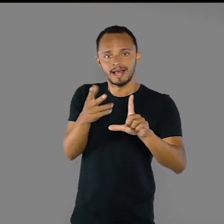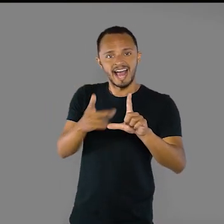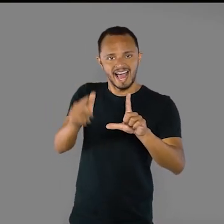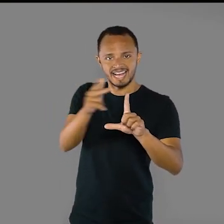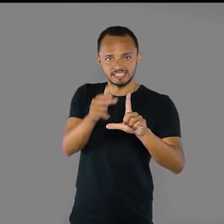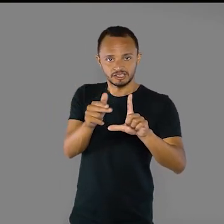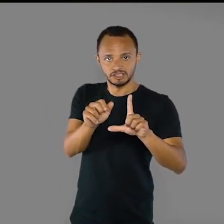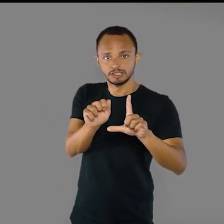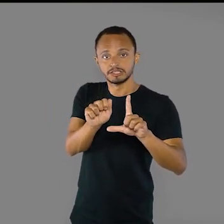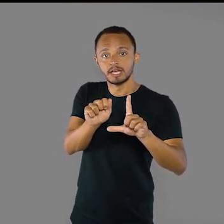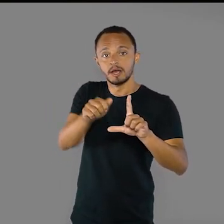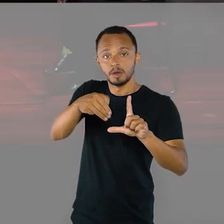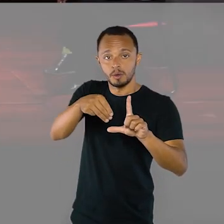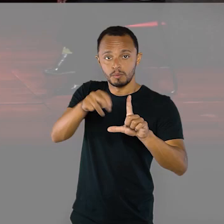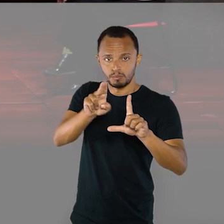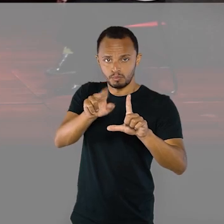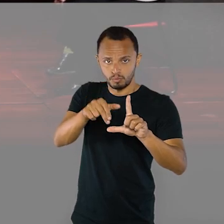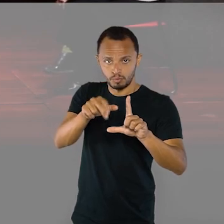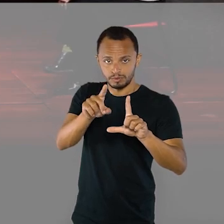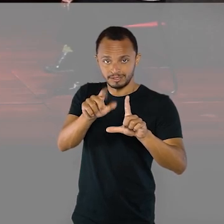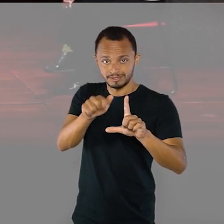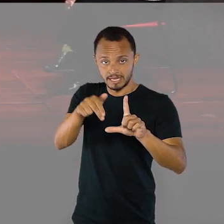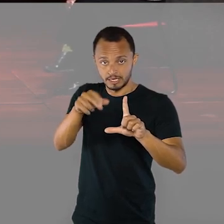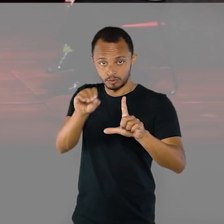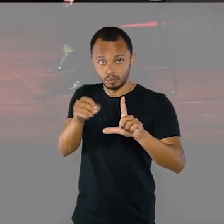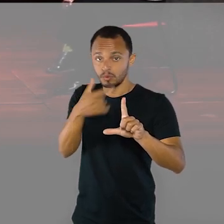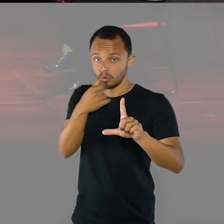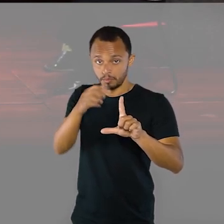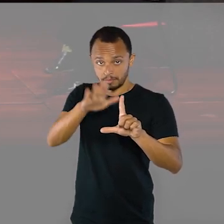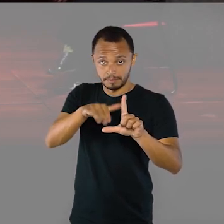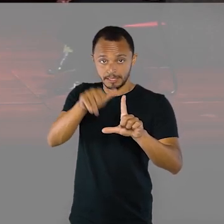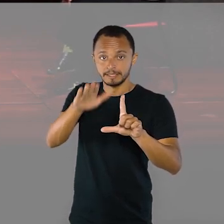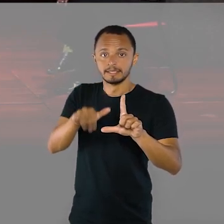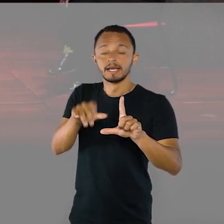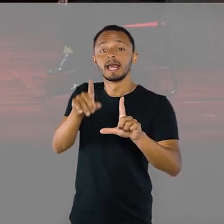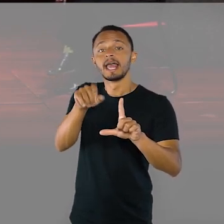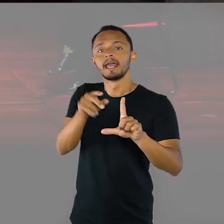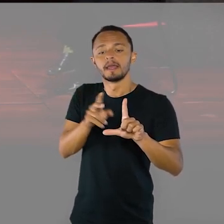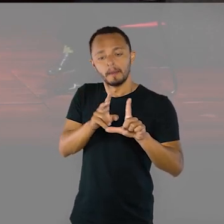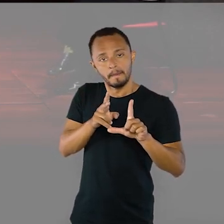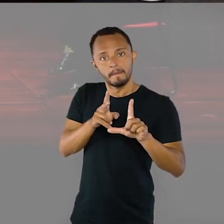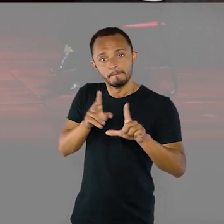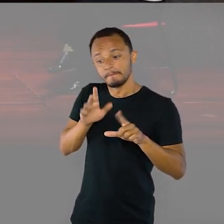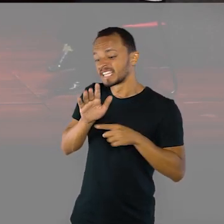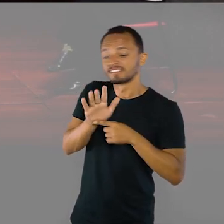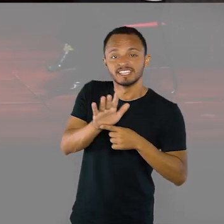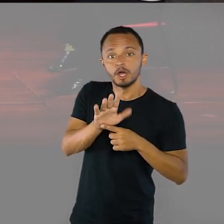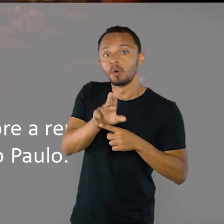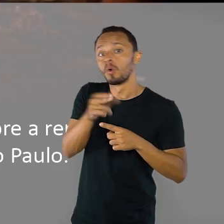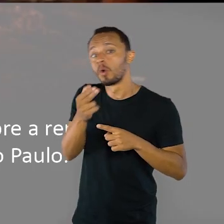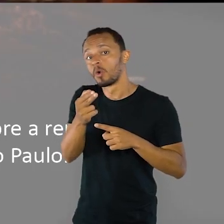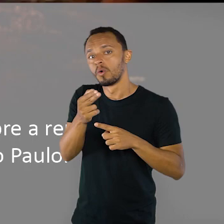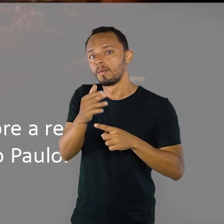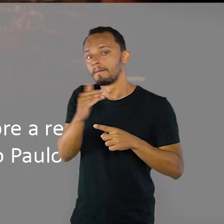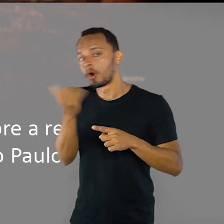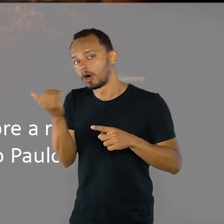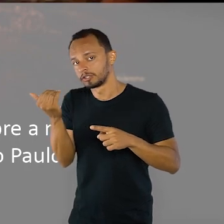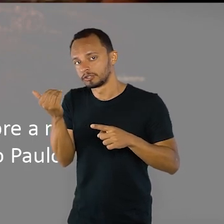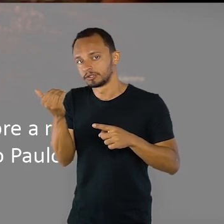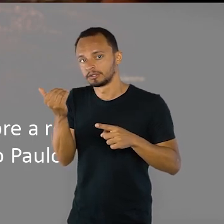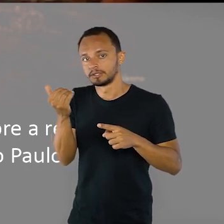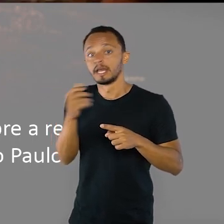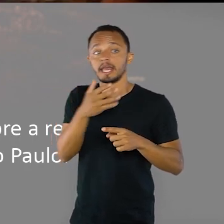Riacho do Ipiranga para Minas Gerais. Chama de preservação ou morte, coloca um indígena como que cobrindo D.